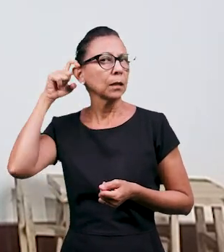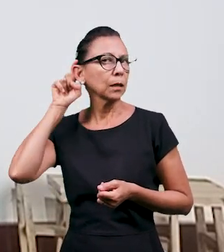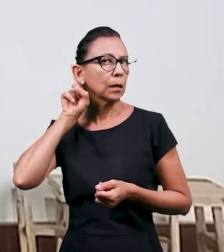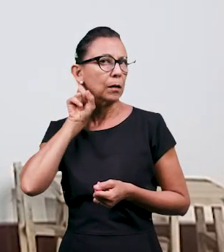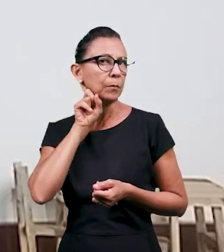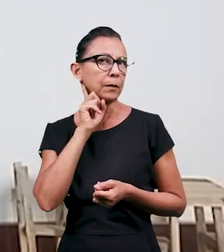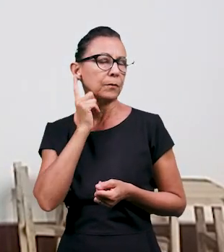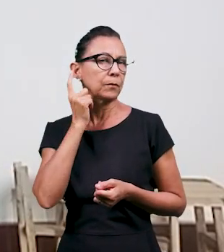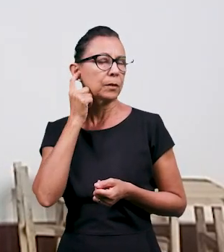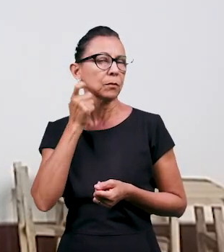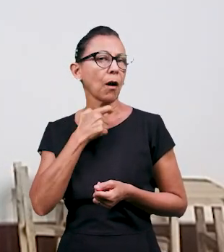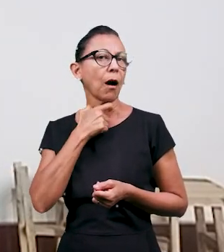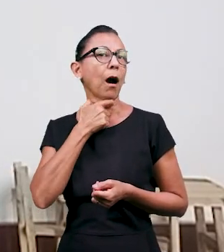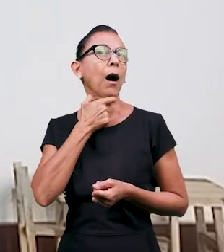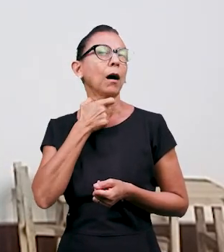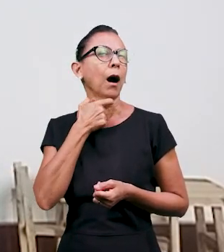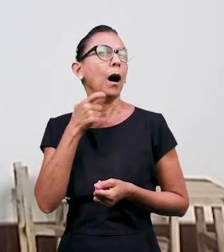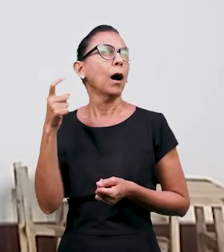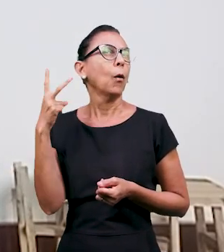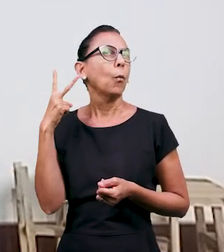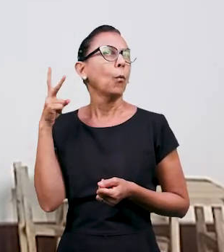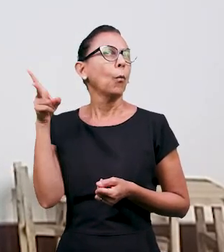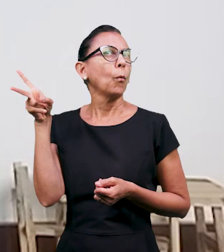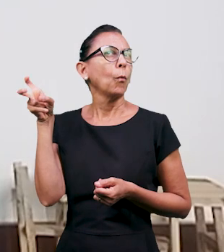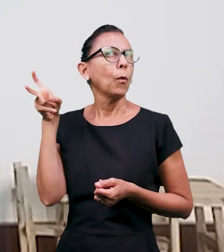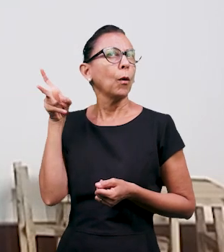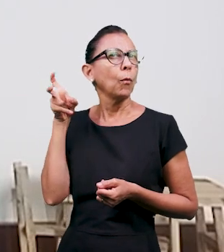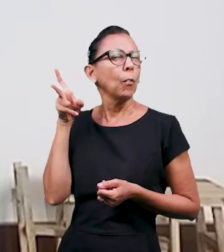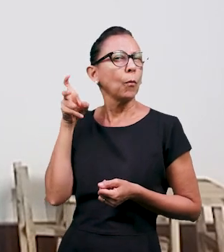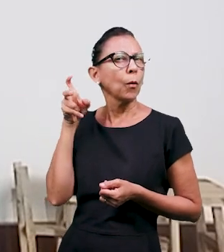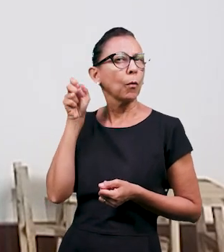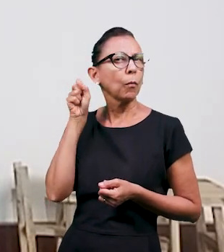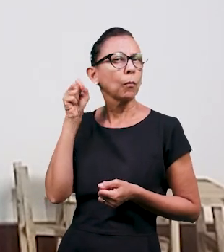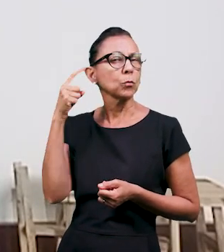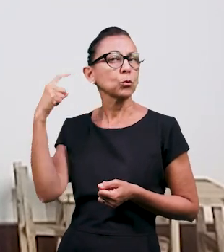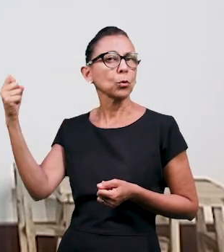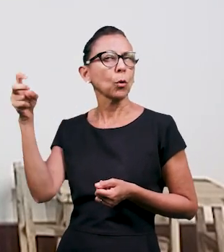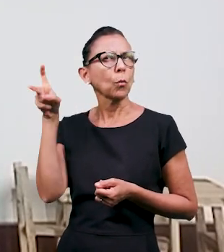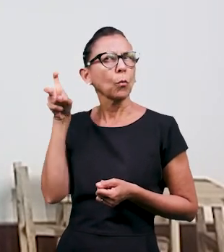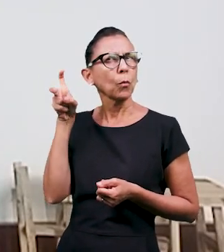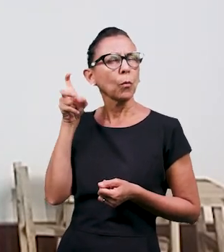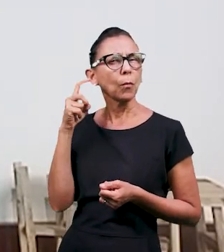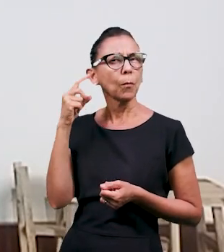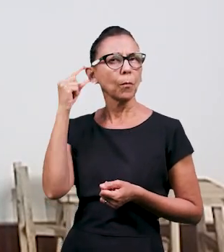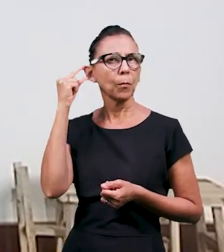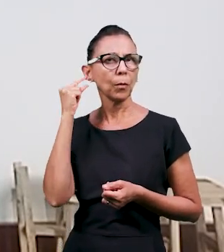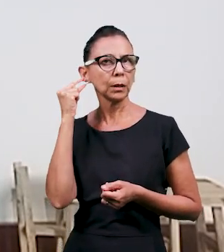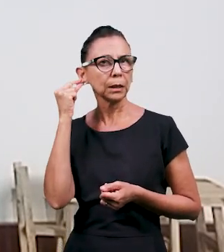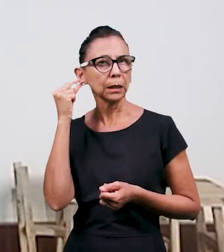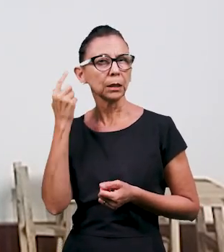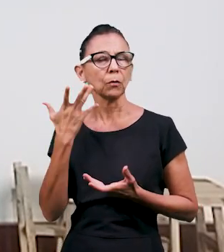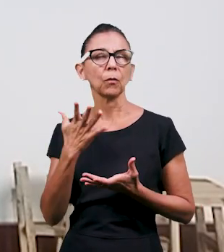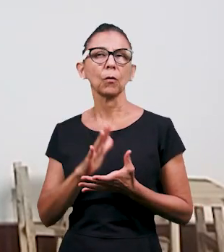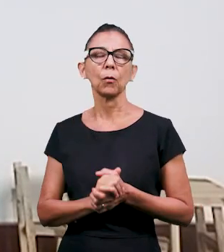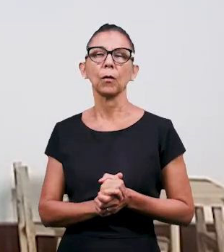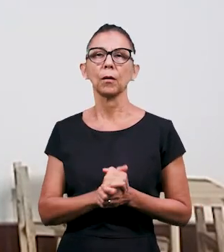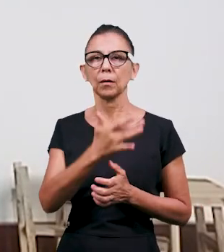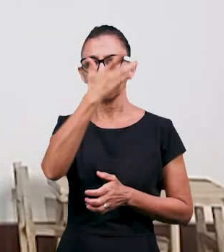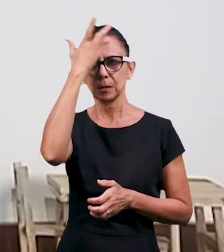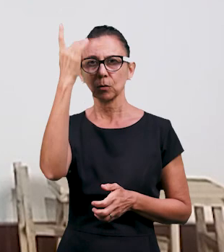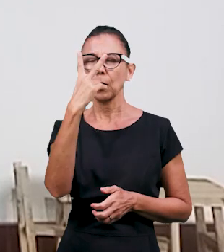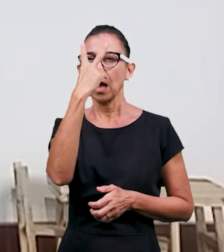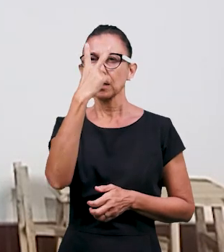alguns aparelhos que amplificam, né, a voz, que ele consegue ter acesso à audição. Então, por exemplo, se for algum surdo cego que tem